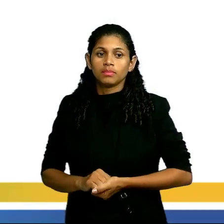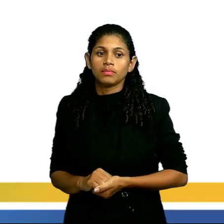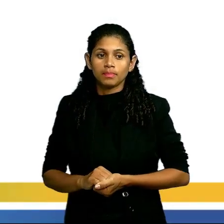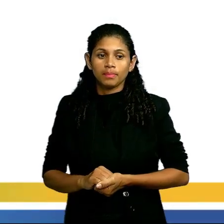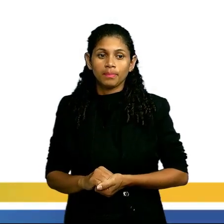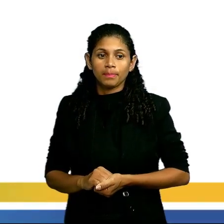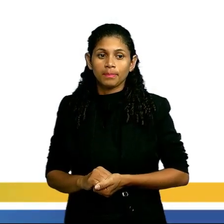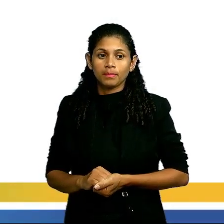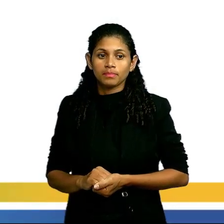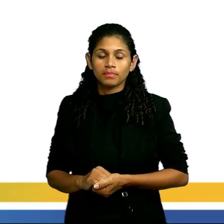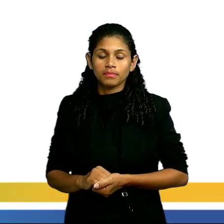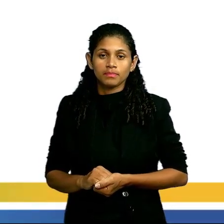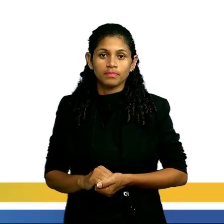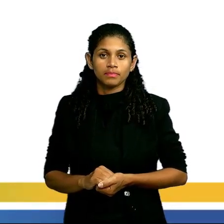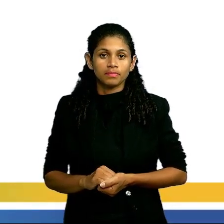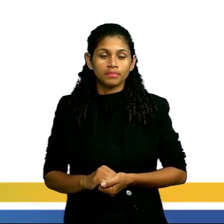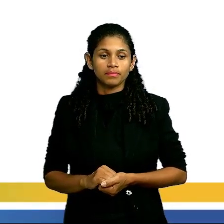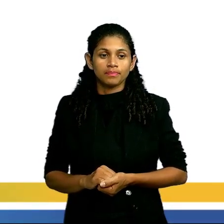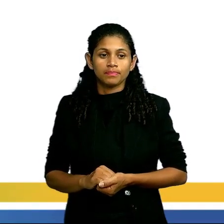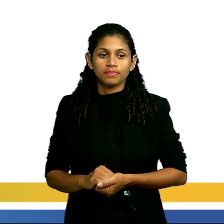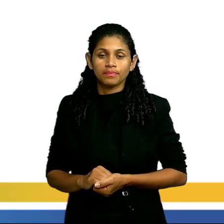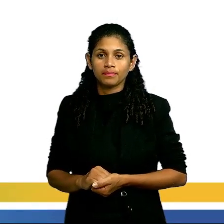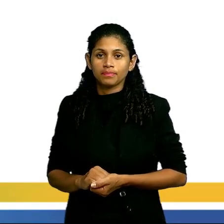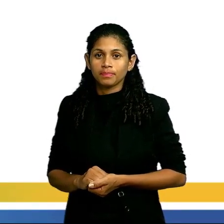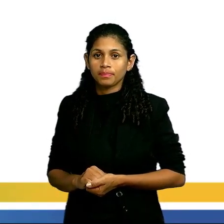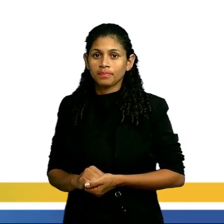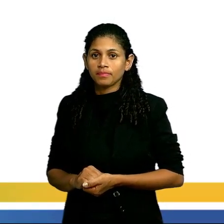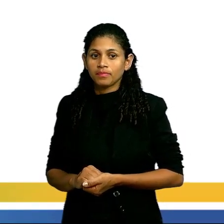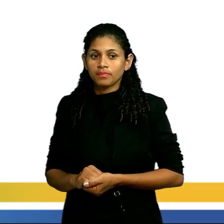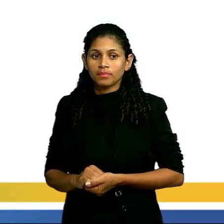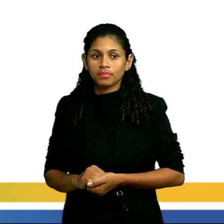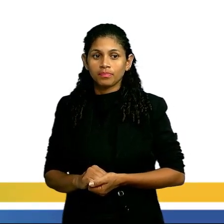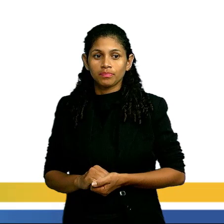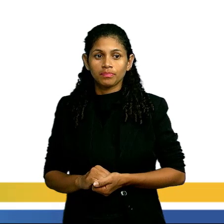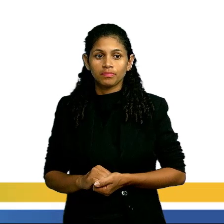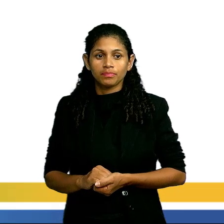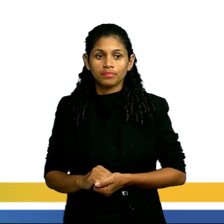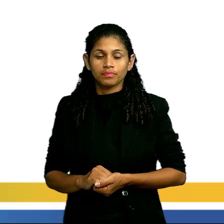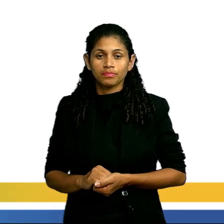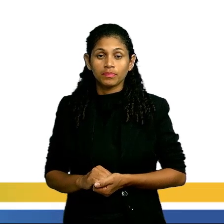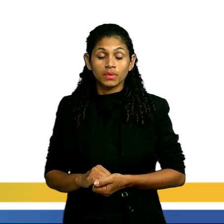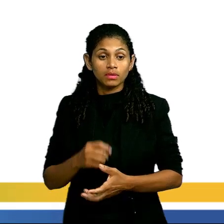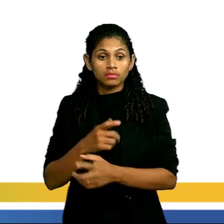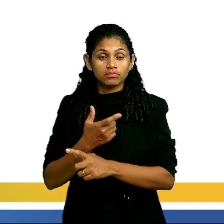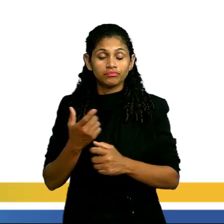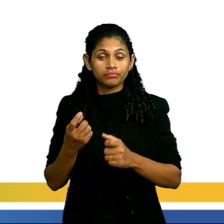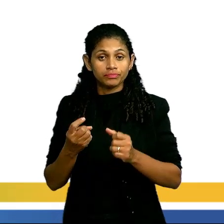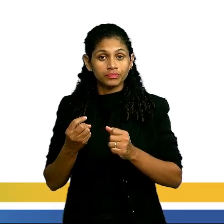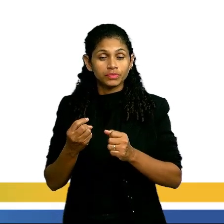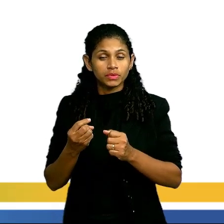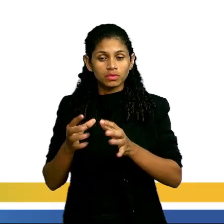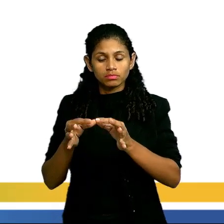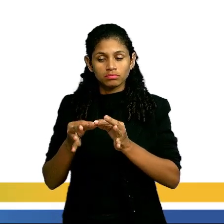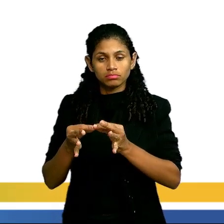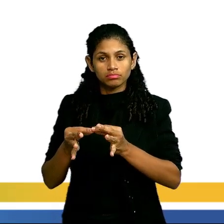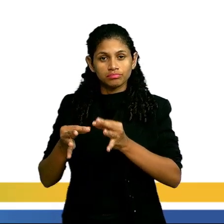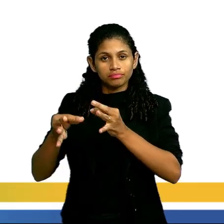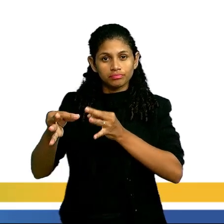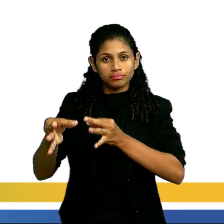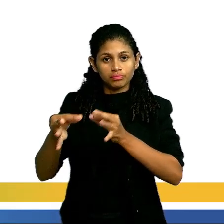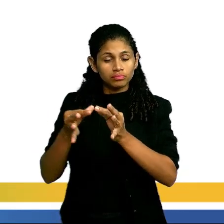olha só. Vejamos aí. As grandezas e medidas. Para que